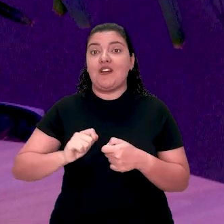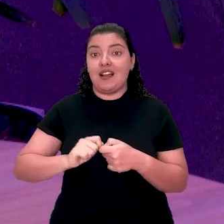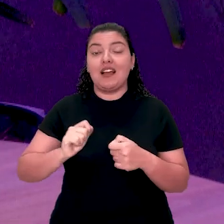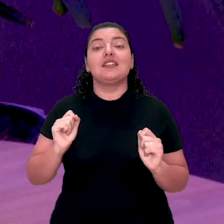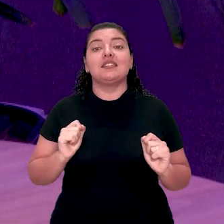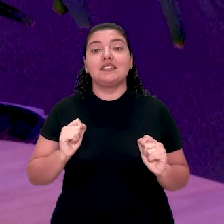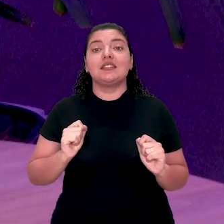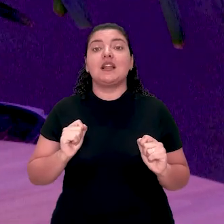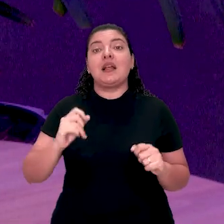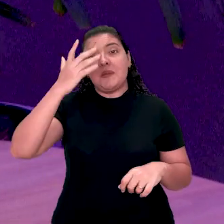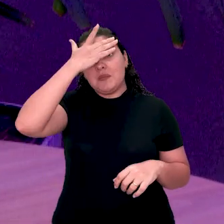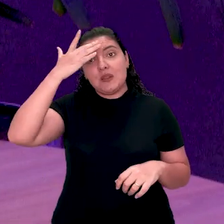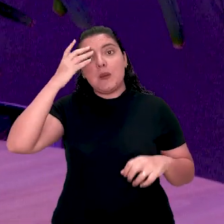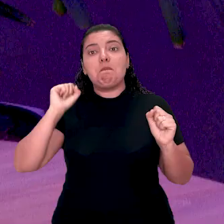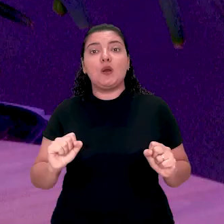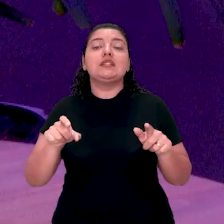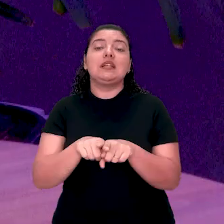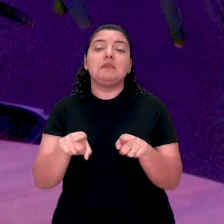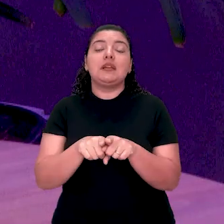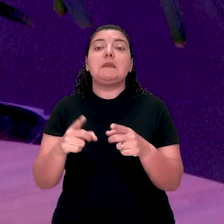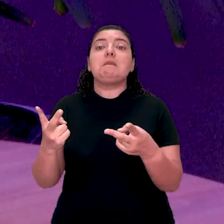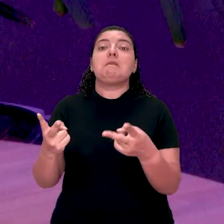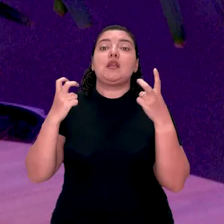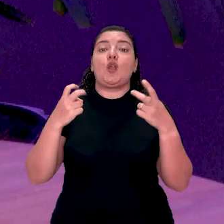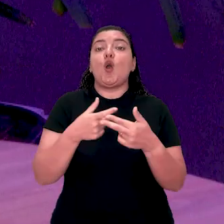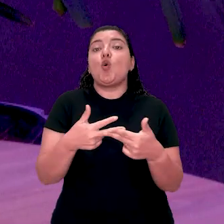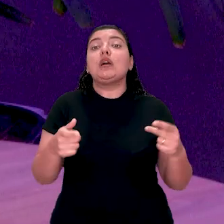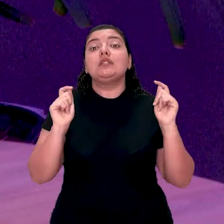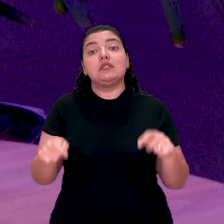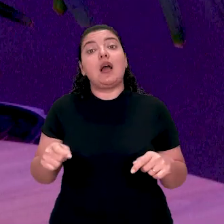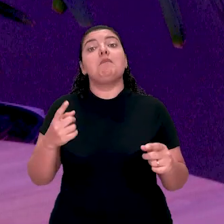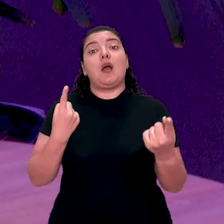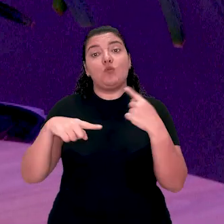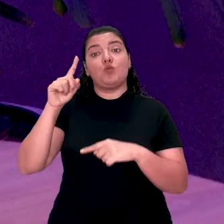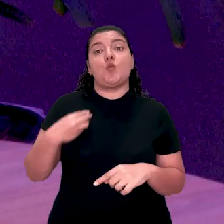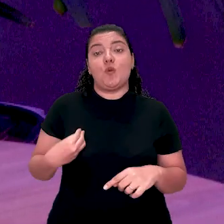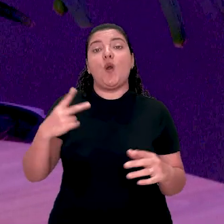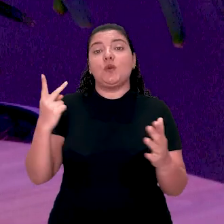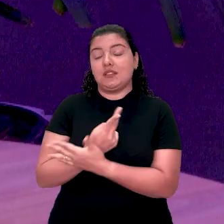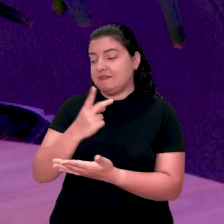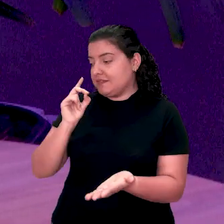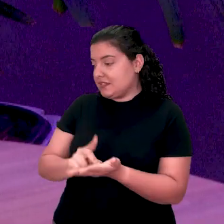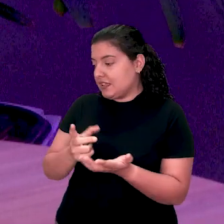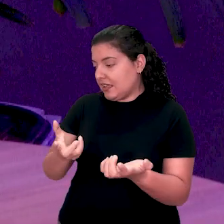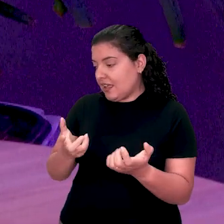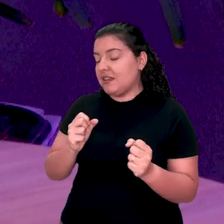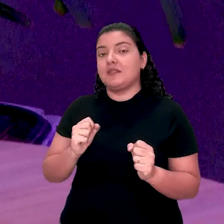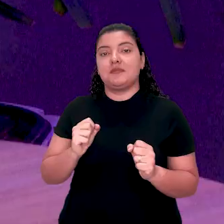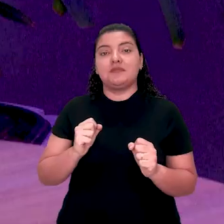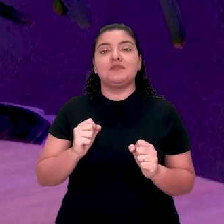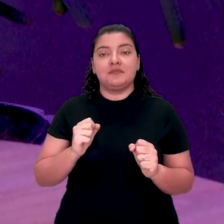realiza, né? Para que as pessoas possam também perceber que as coisas podem e devem acontecer e acontecem, né? Quando a gente quer, acontece.